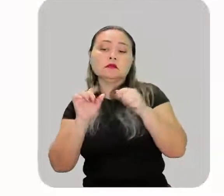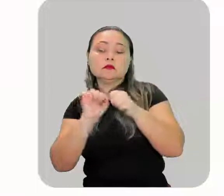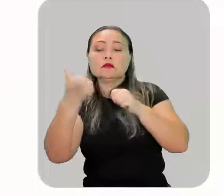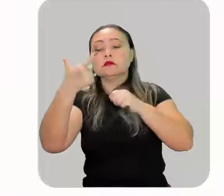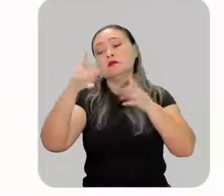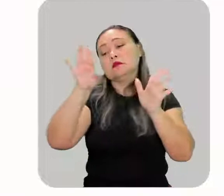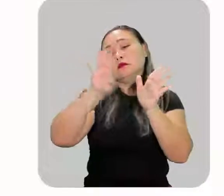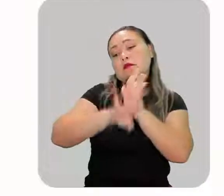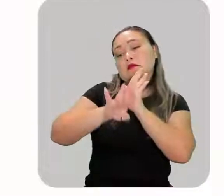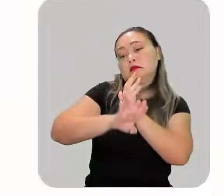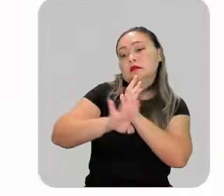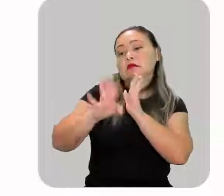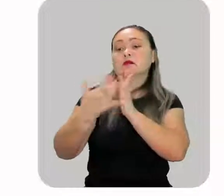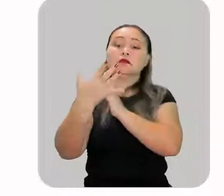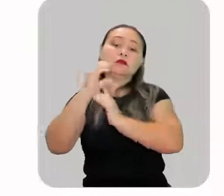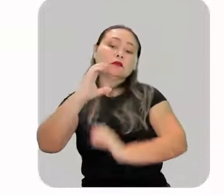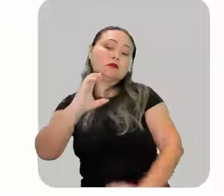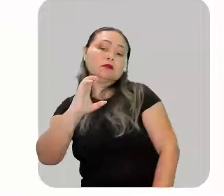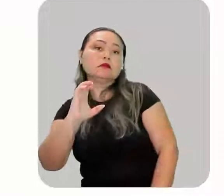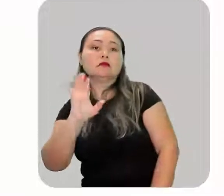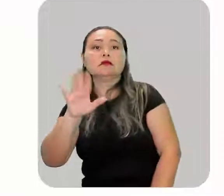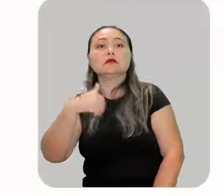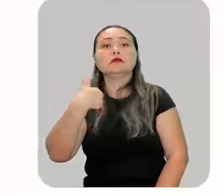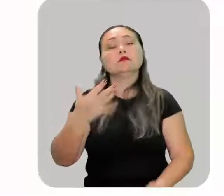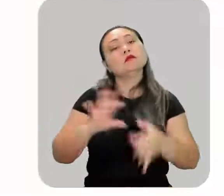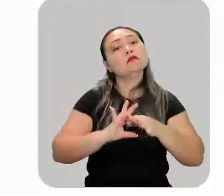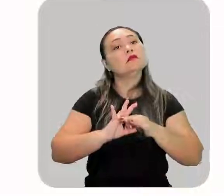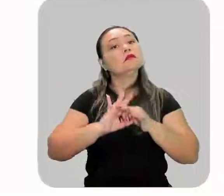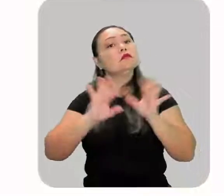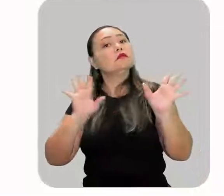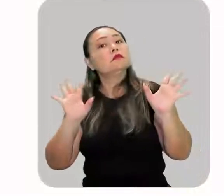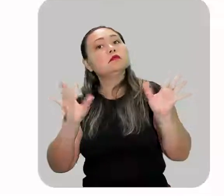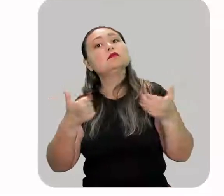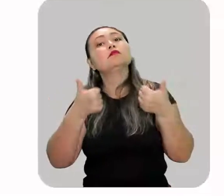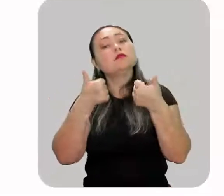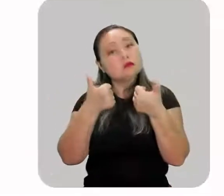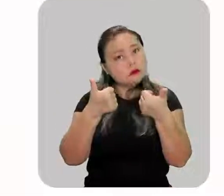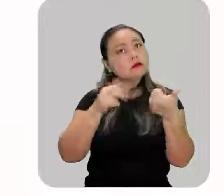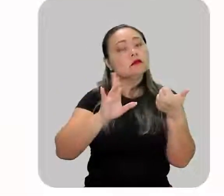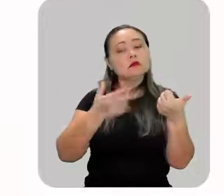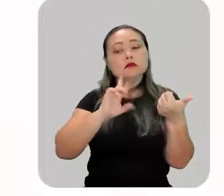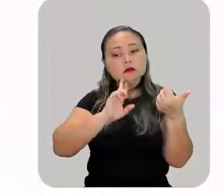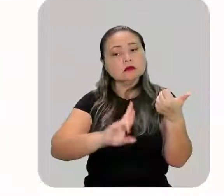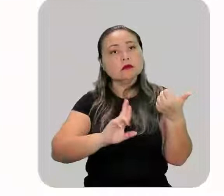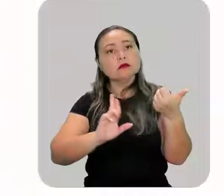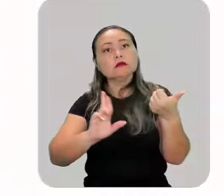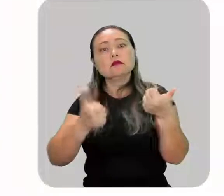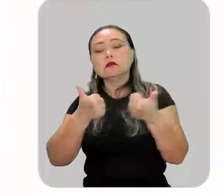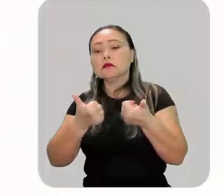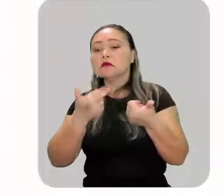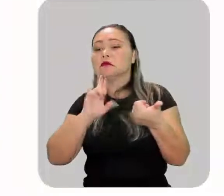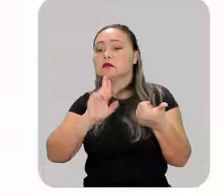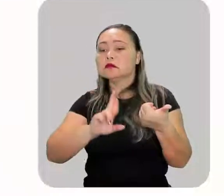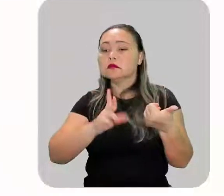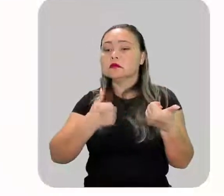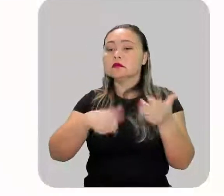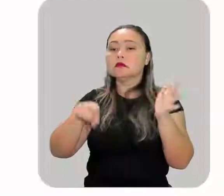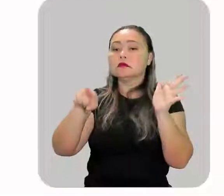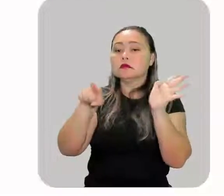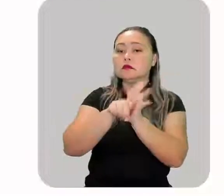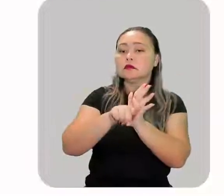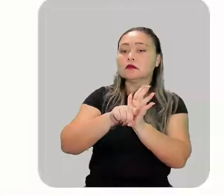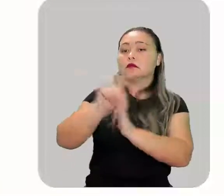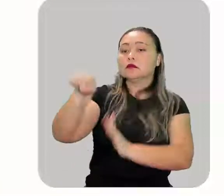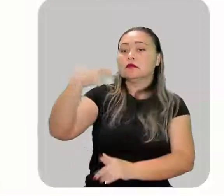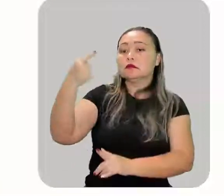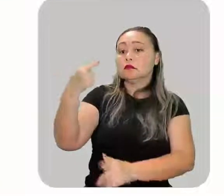quadrado menos 4AC. Então, fique à vontade, resolva aí. Nós vamos chegar à conclusão aqui de menos